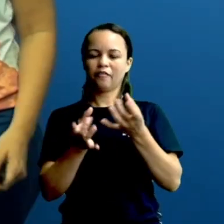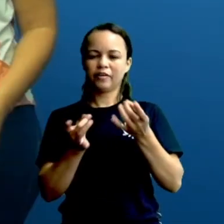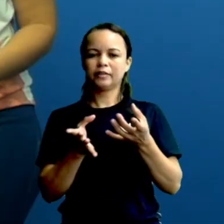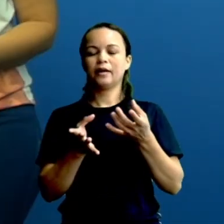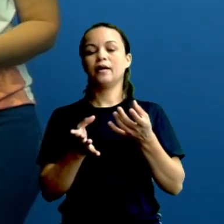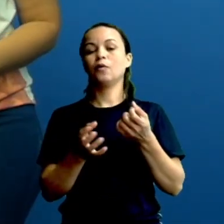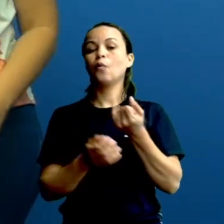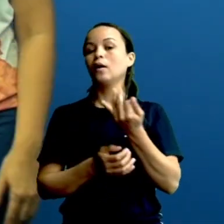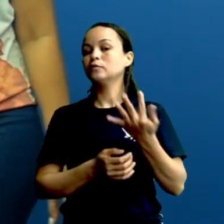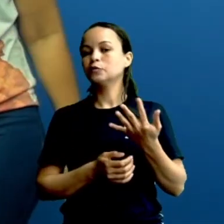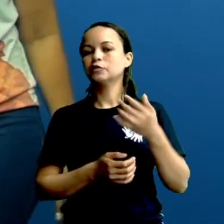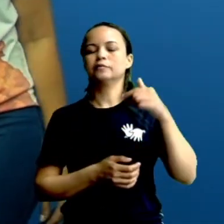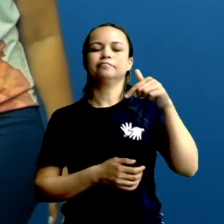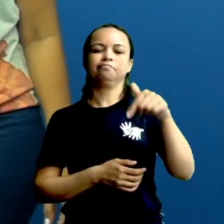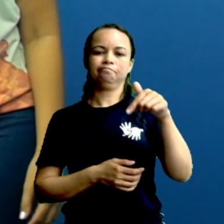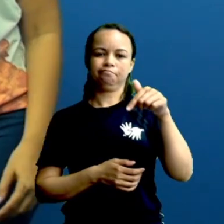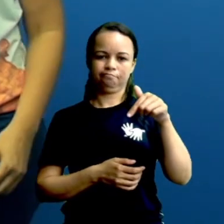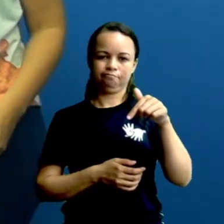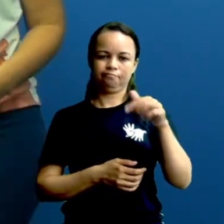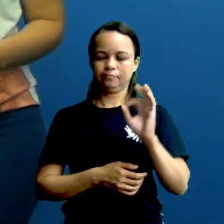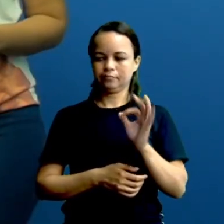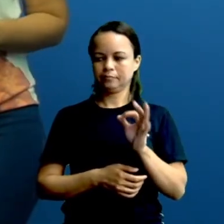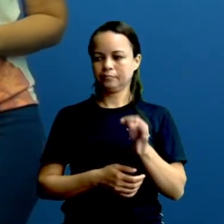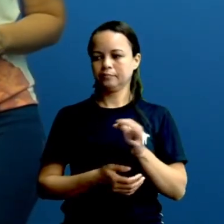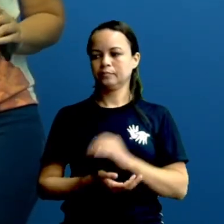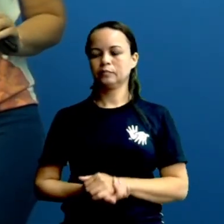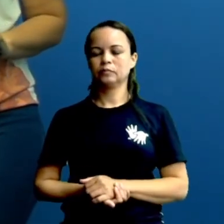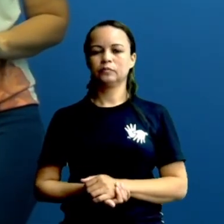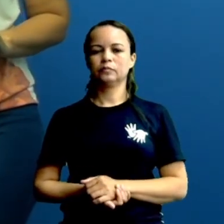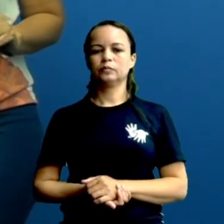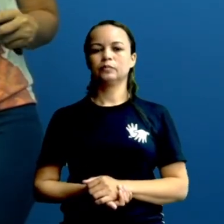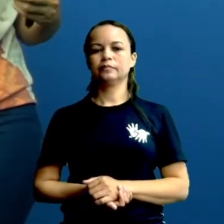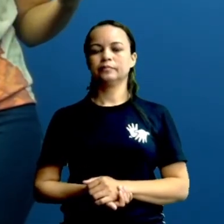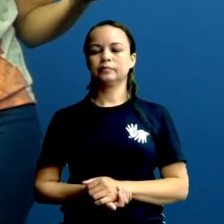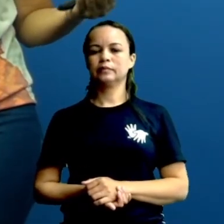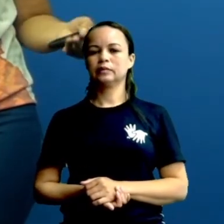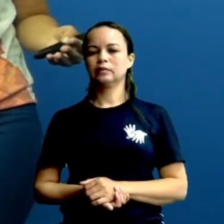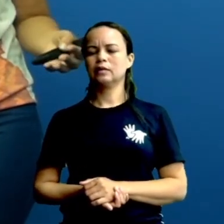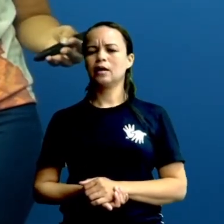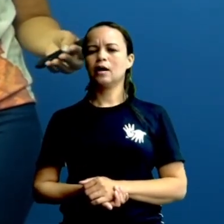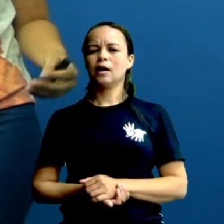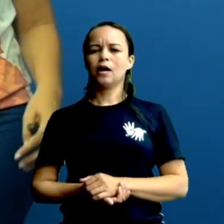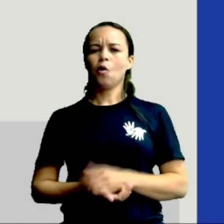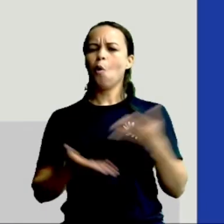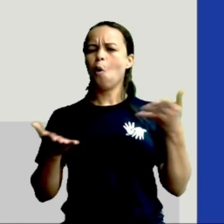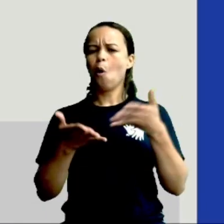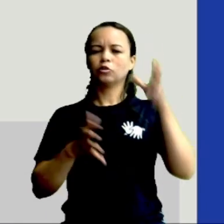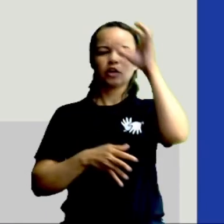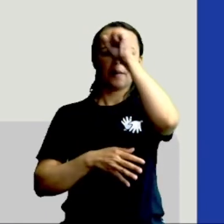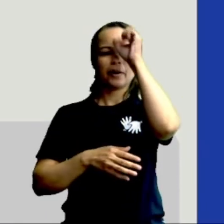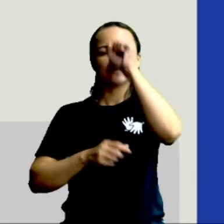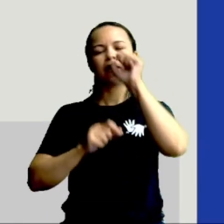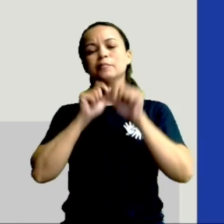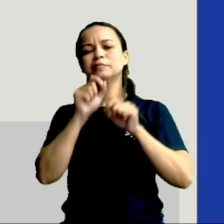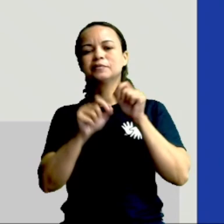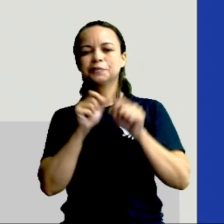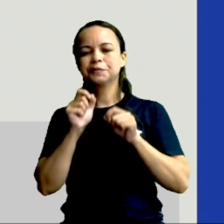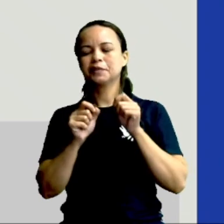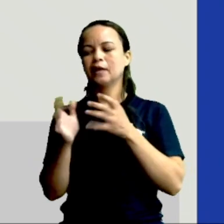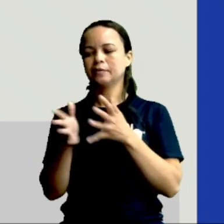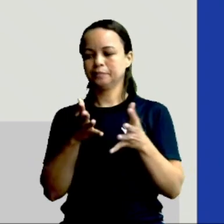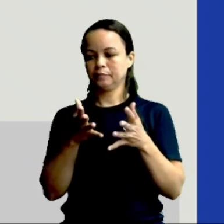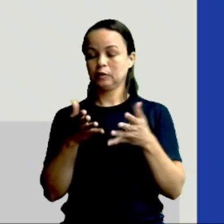7 balões, tá certo? Ó, então, o que é que nós aprendemos hoje? Hoje